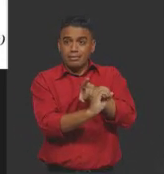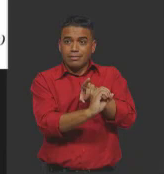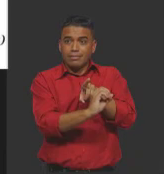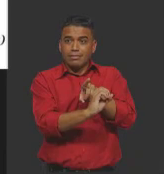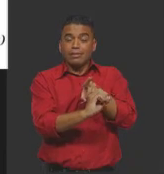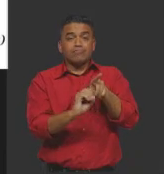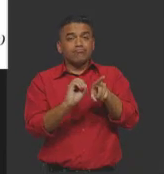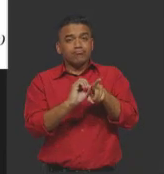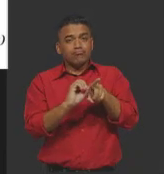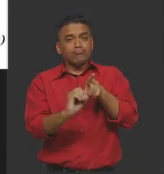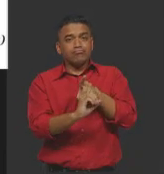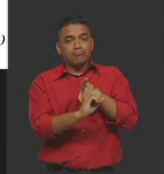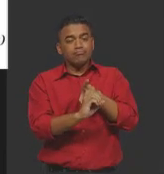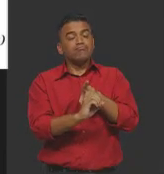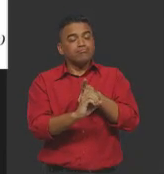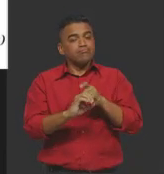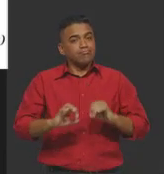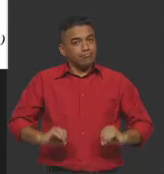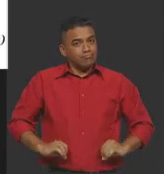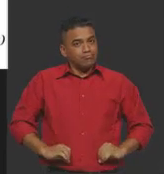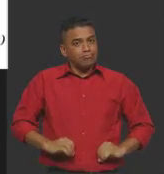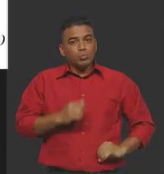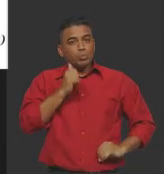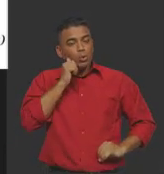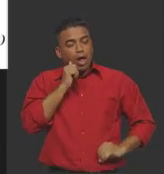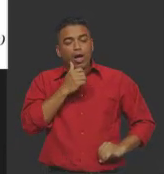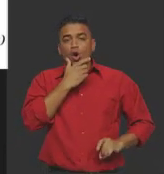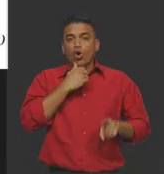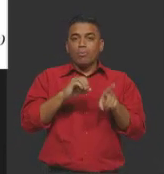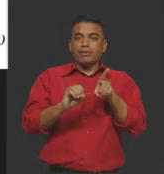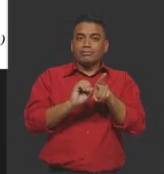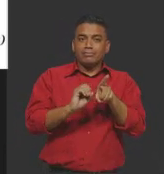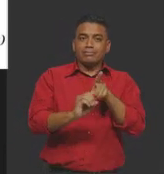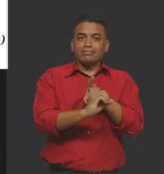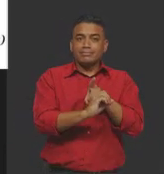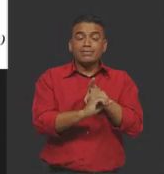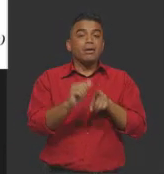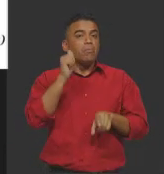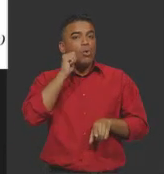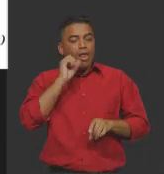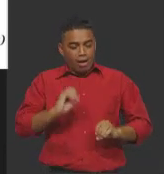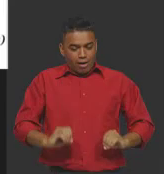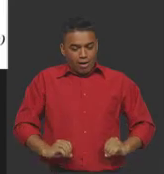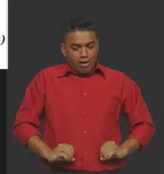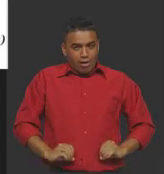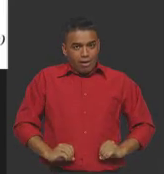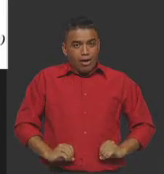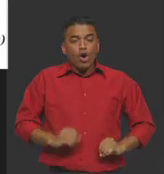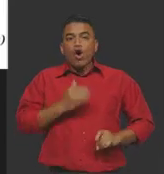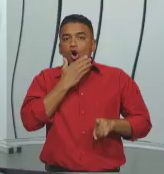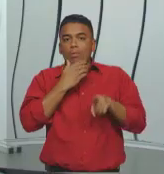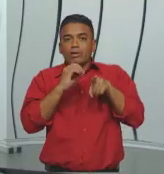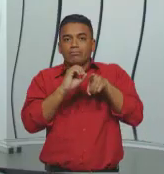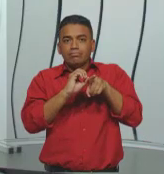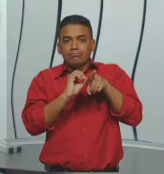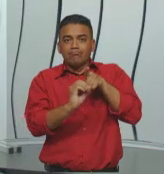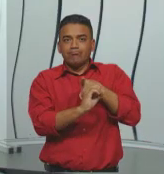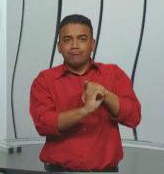produzem suas células reprodutivas. Como eu disse, é feminino o ovário e a masculina é o testículo.